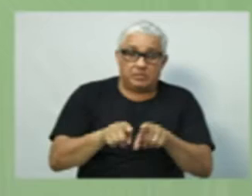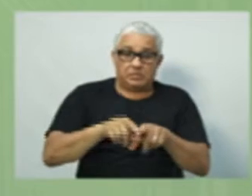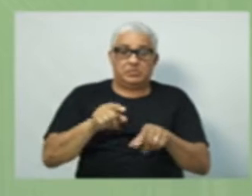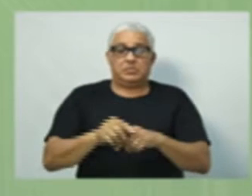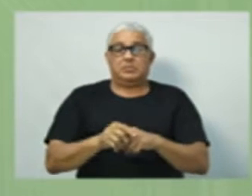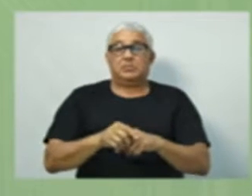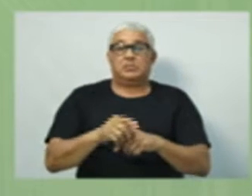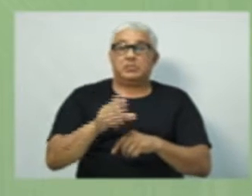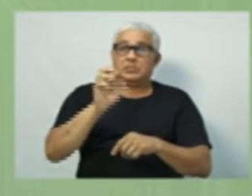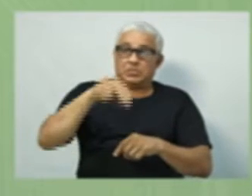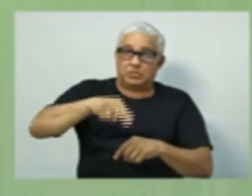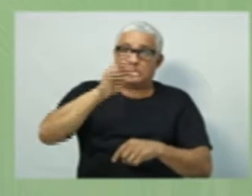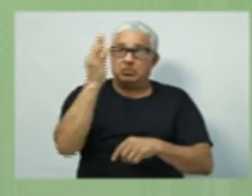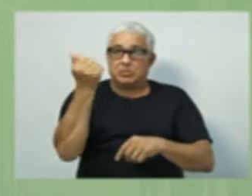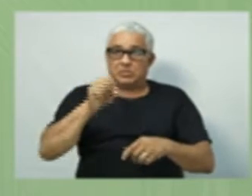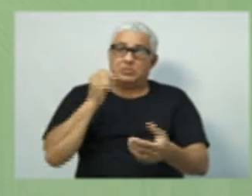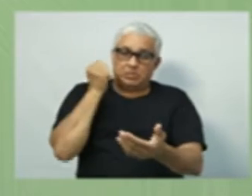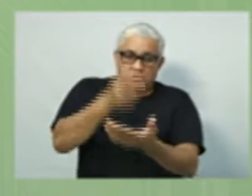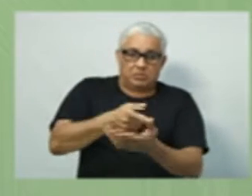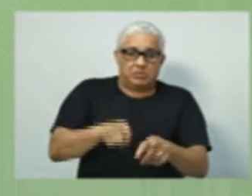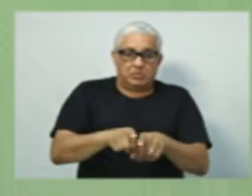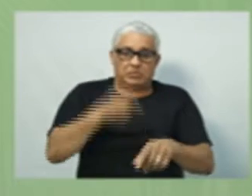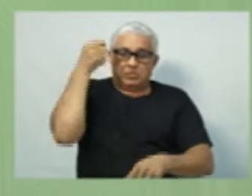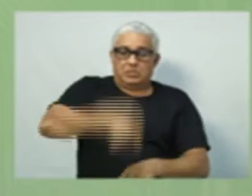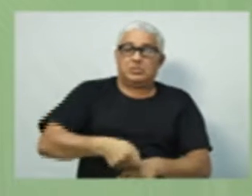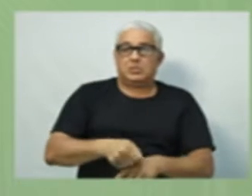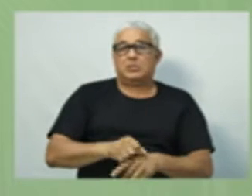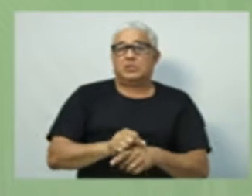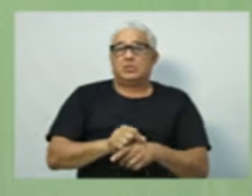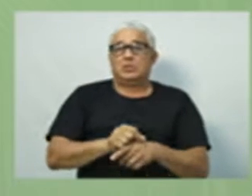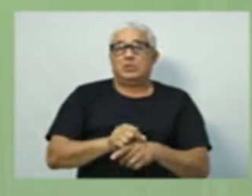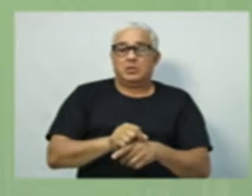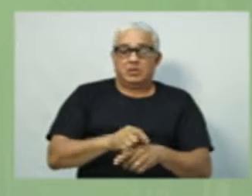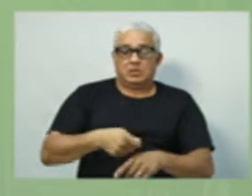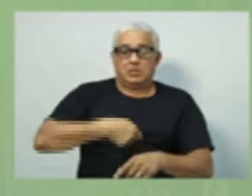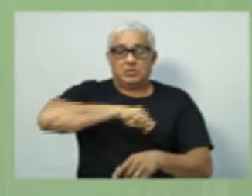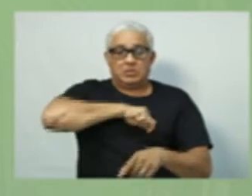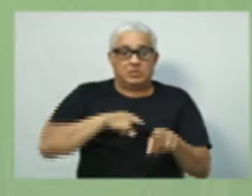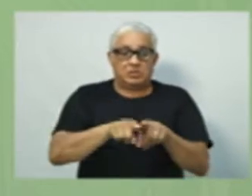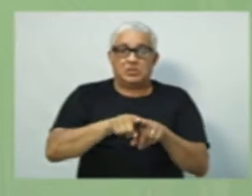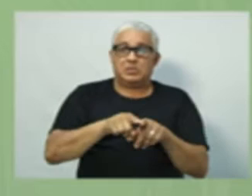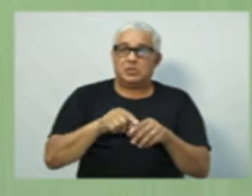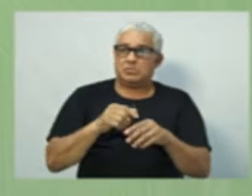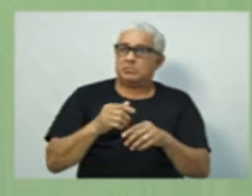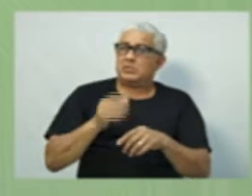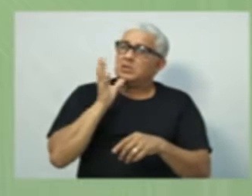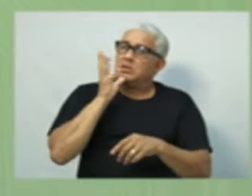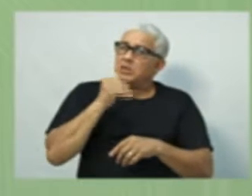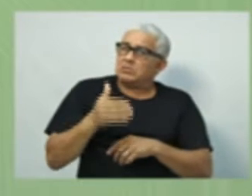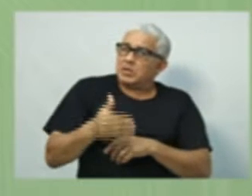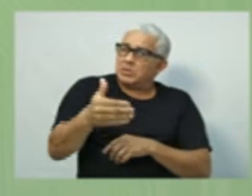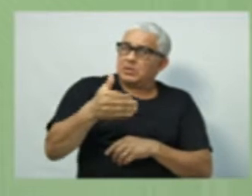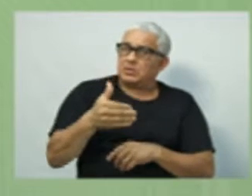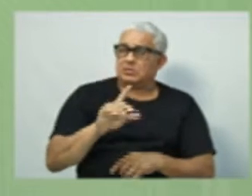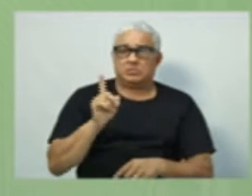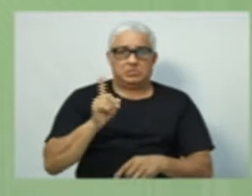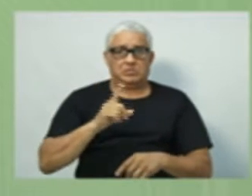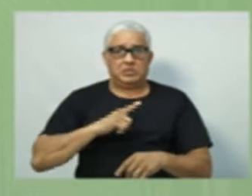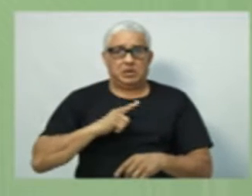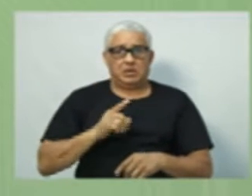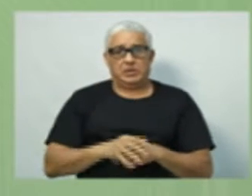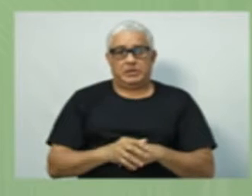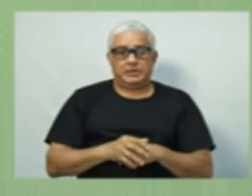obrigações sociais e tributários a longo prazo mas o tributo é longo prazo normalmente não mas nós temos